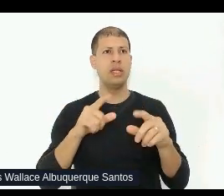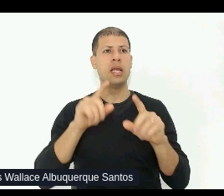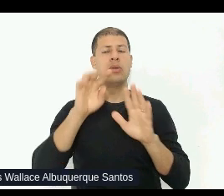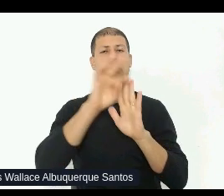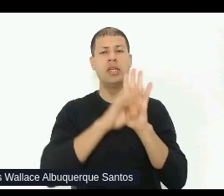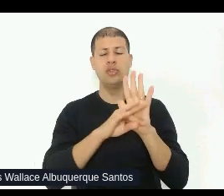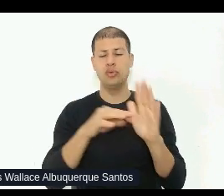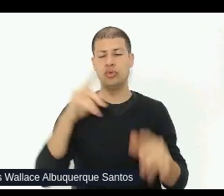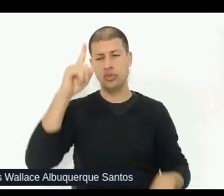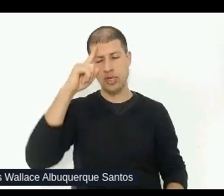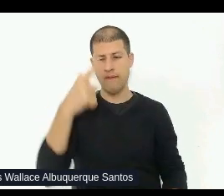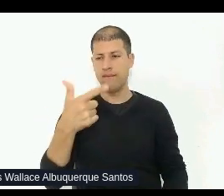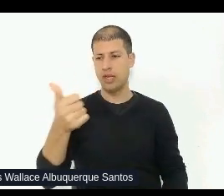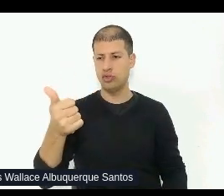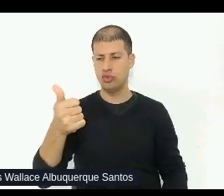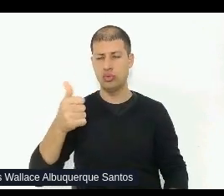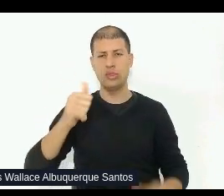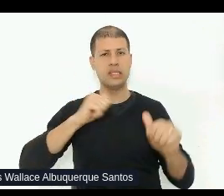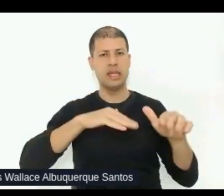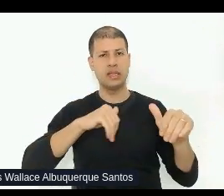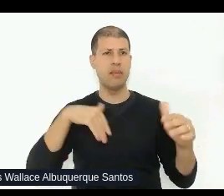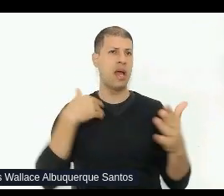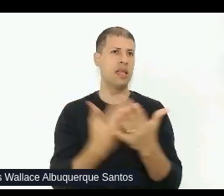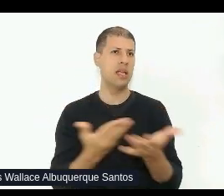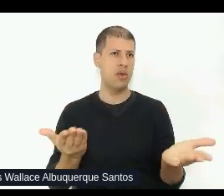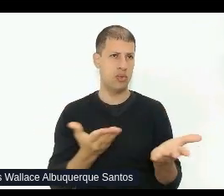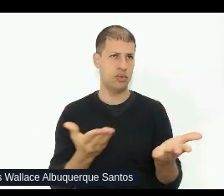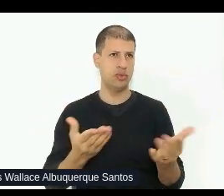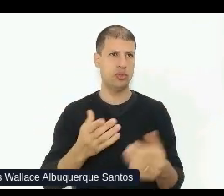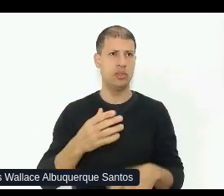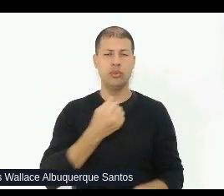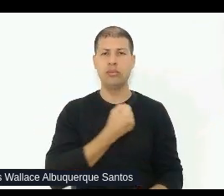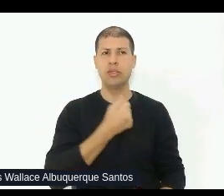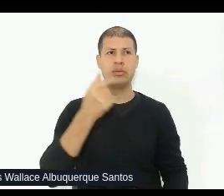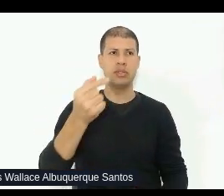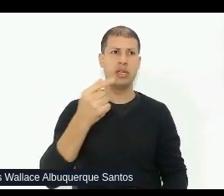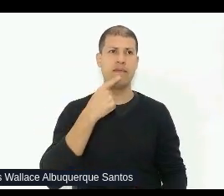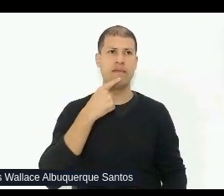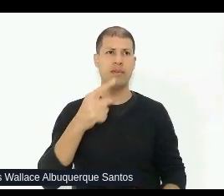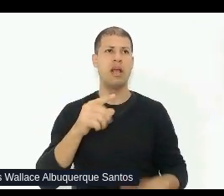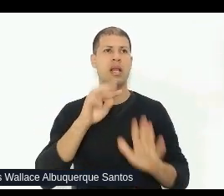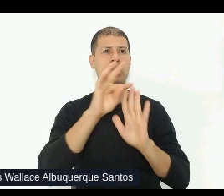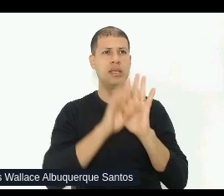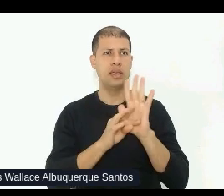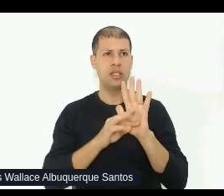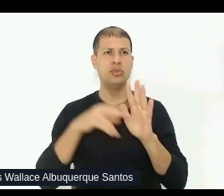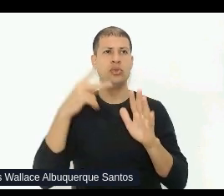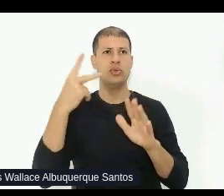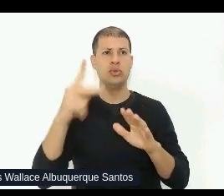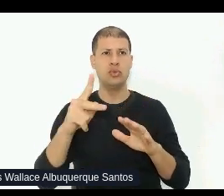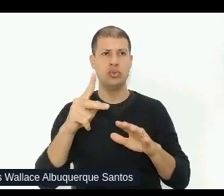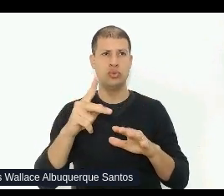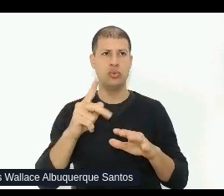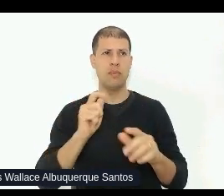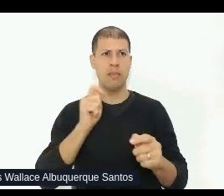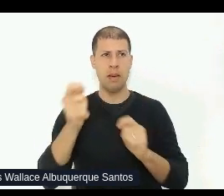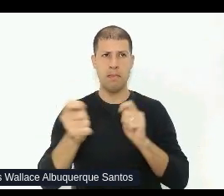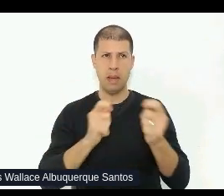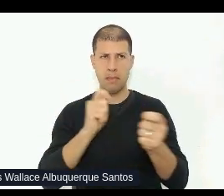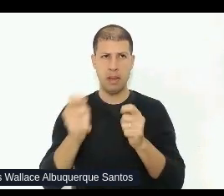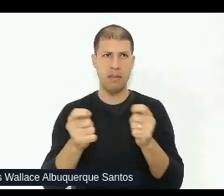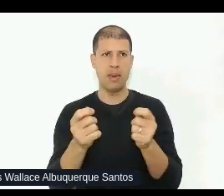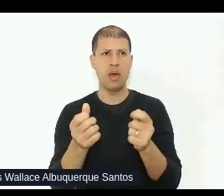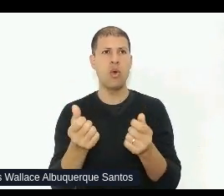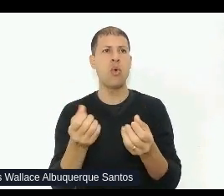hoje. Item 7, texto. Suas entradas superam suas saídas em R$2.000. Item 8,